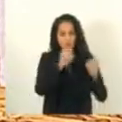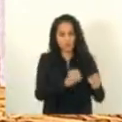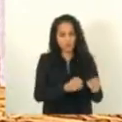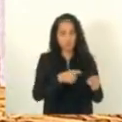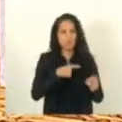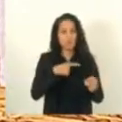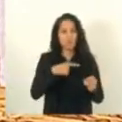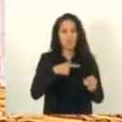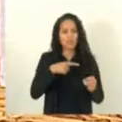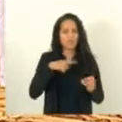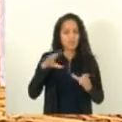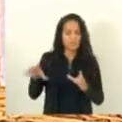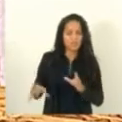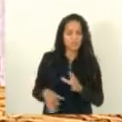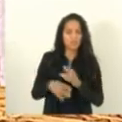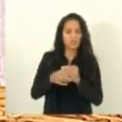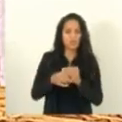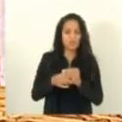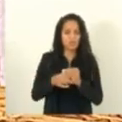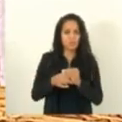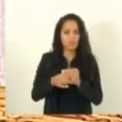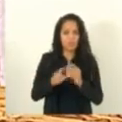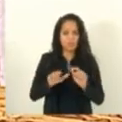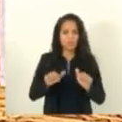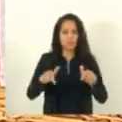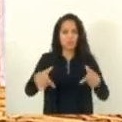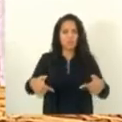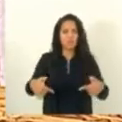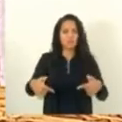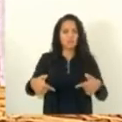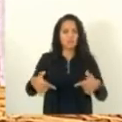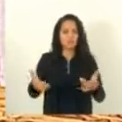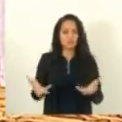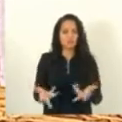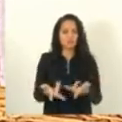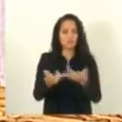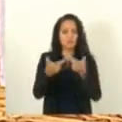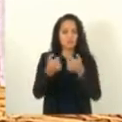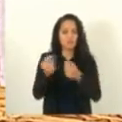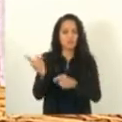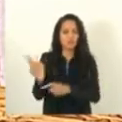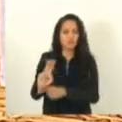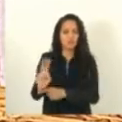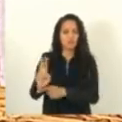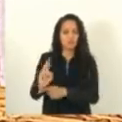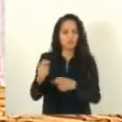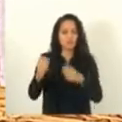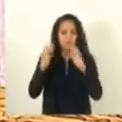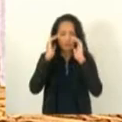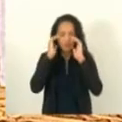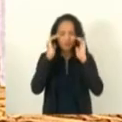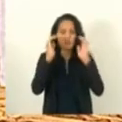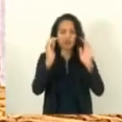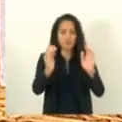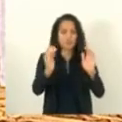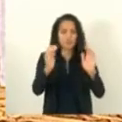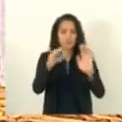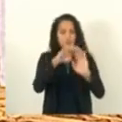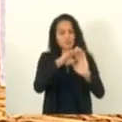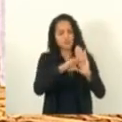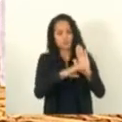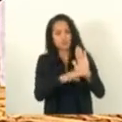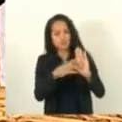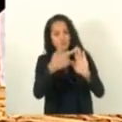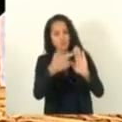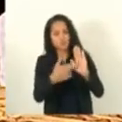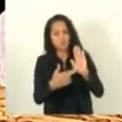Constituinte, implemente medidas de aprimoramento de sua fiscalização, desde que respeitadas as demais balizas